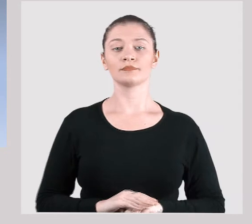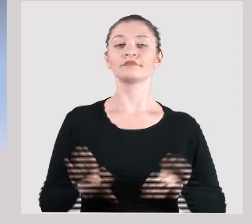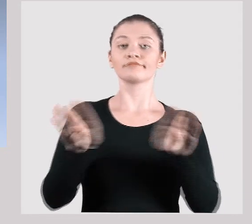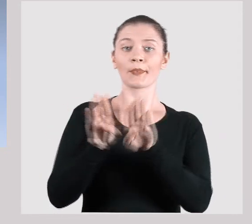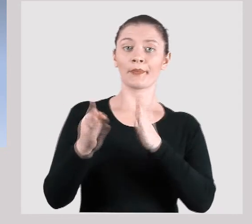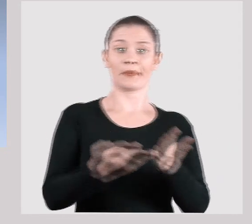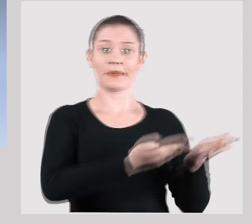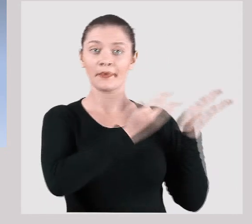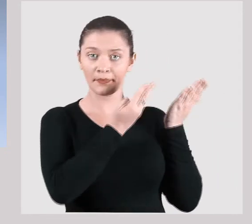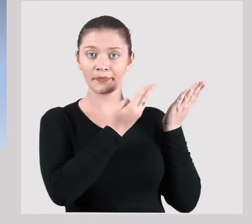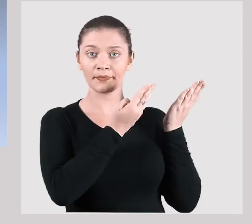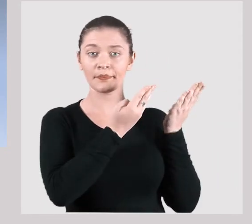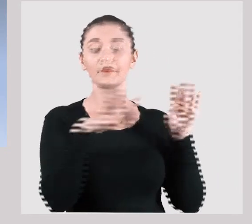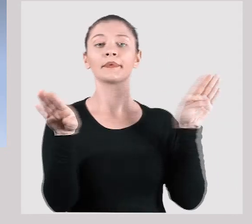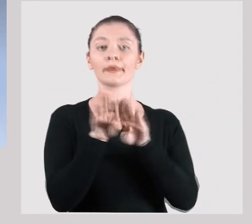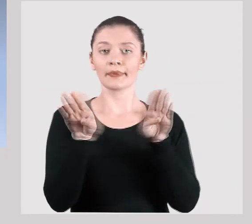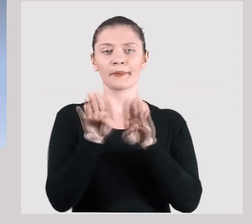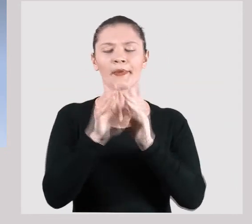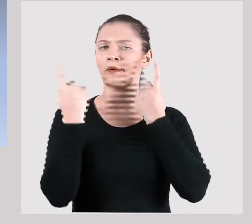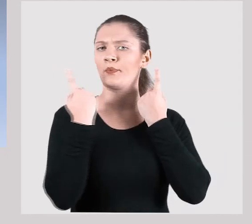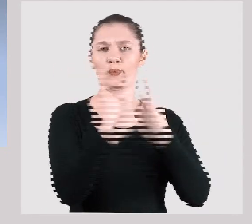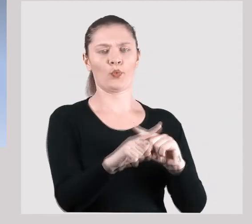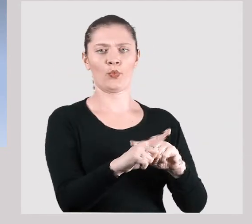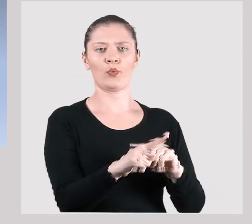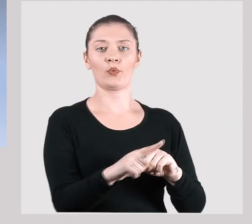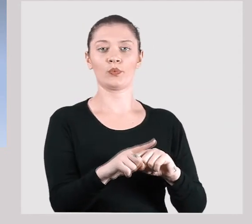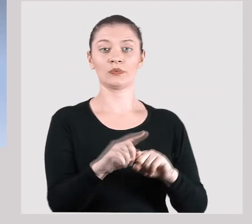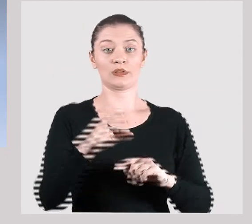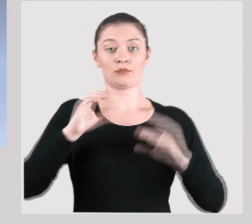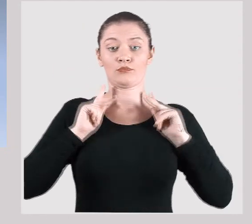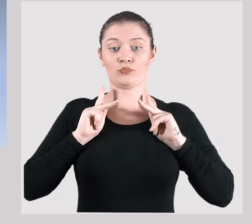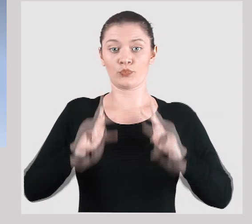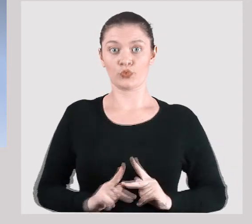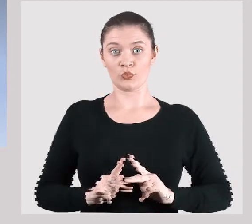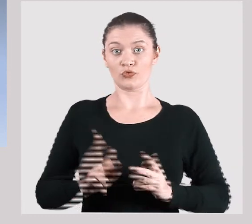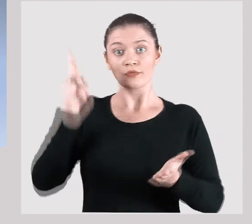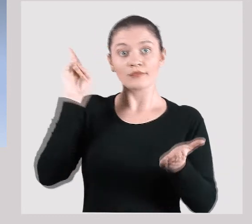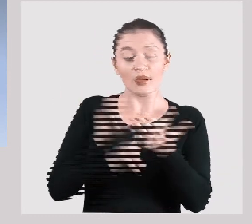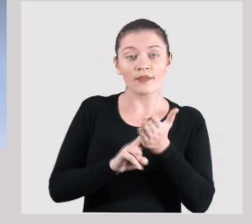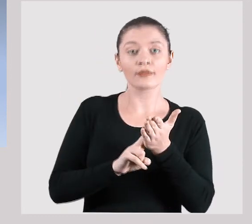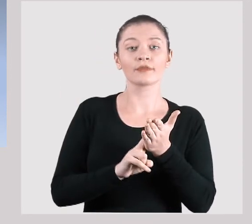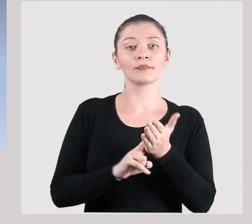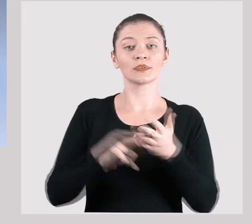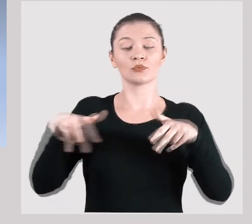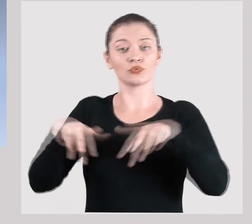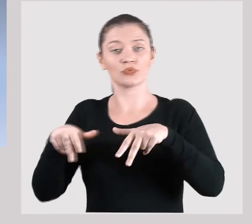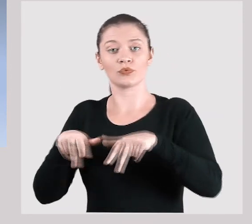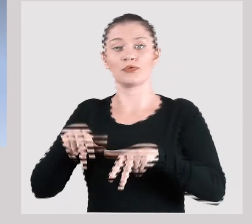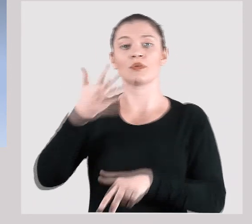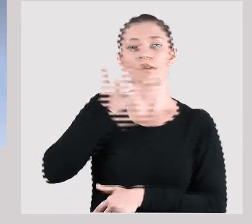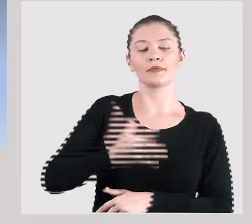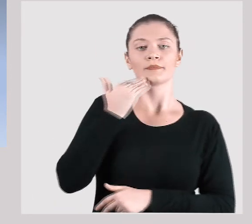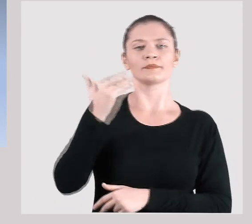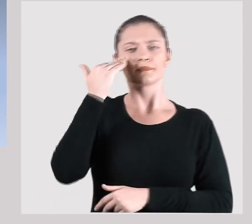tem veementemente contra essa conduta de afirmação de gênero na infância e adolescência, coloca todos